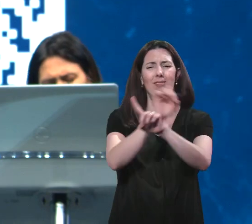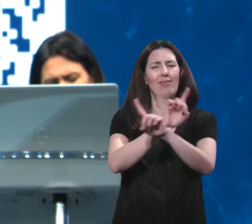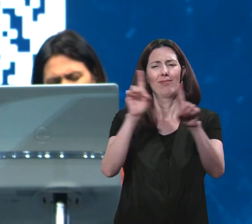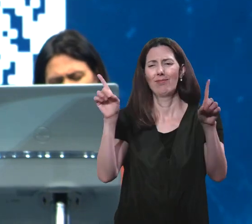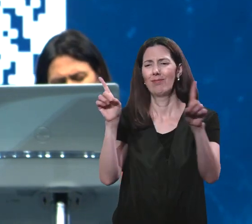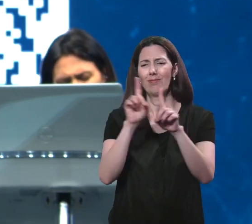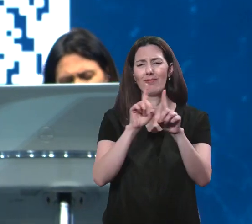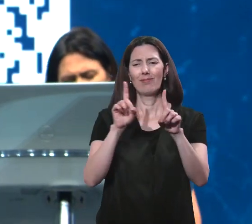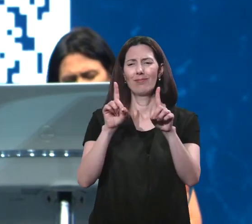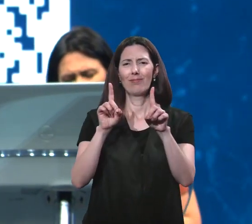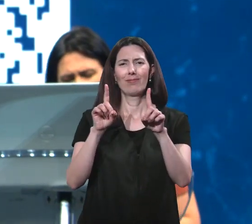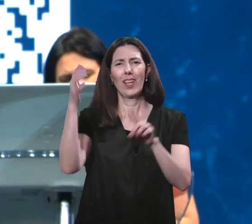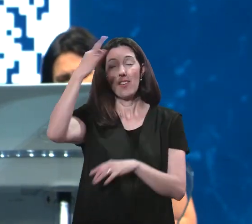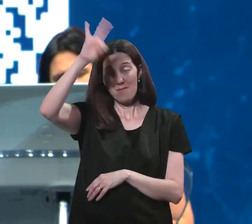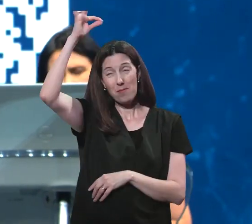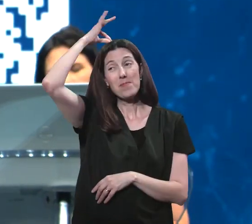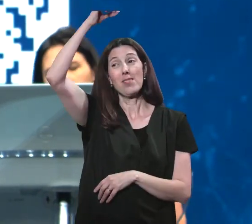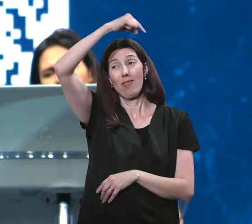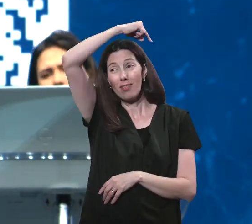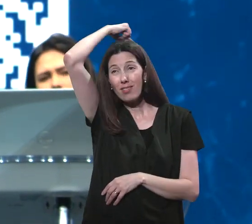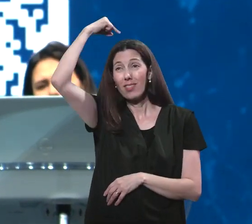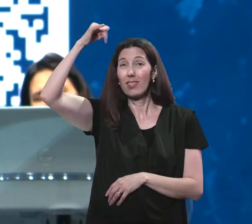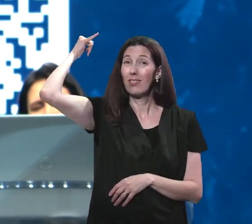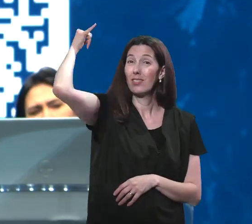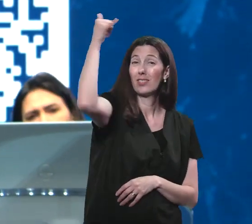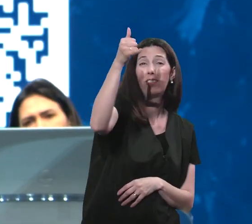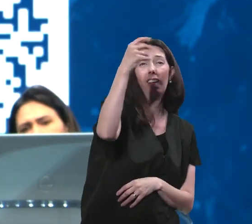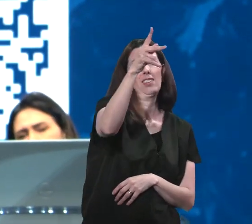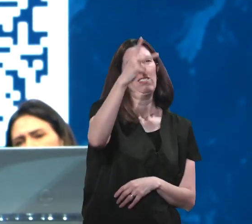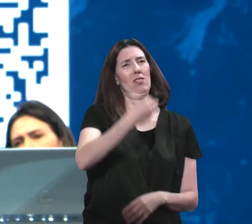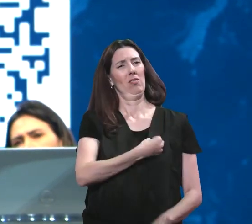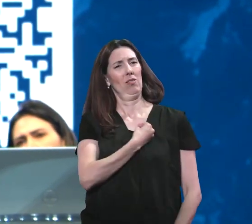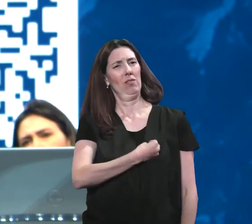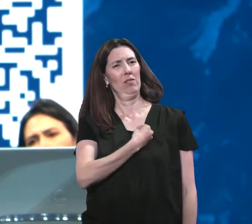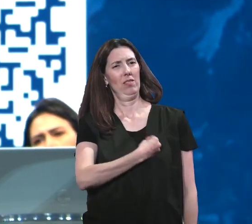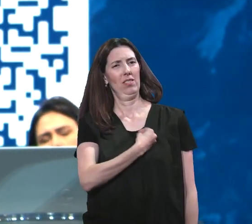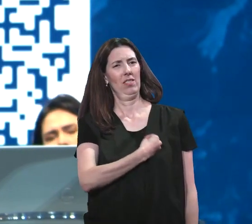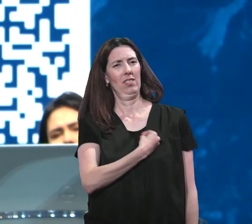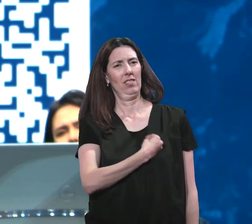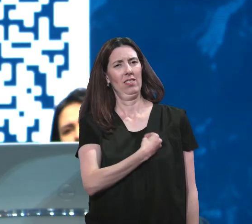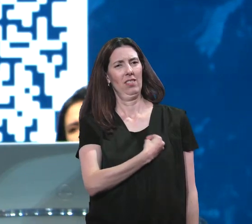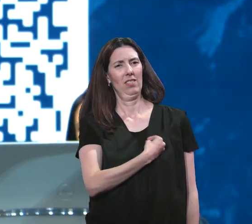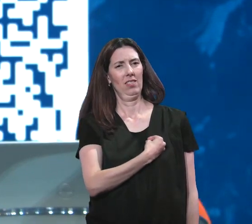Não é emoção, é o Espírito Santo de Deus falando com você.